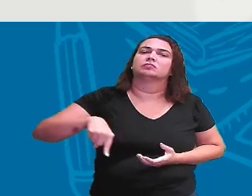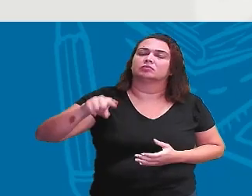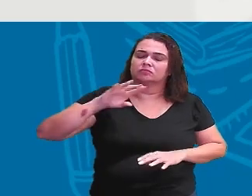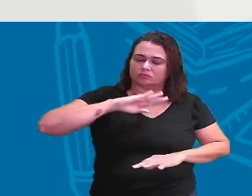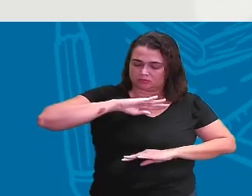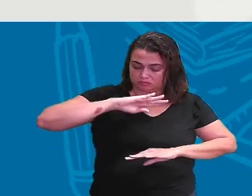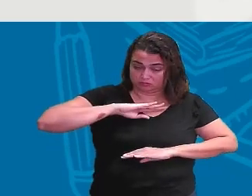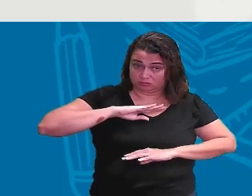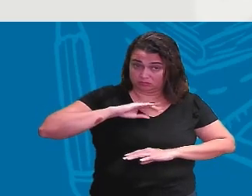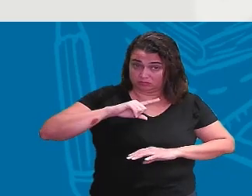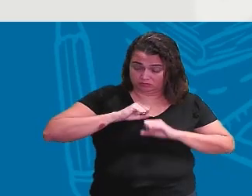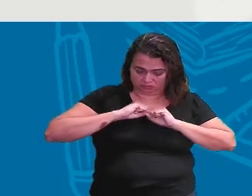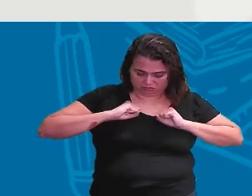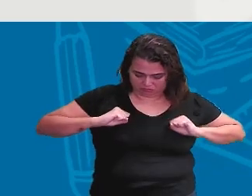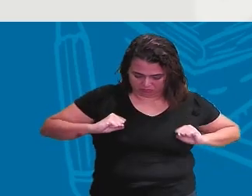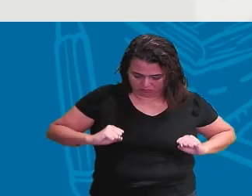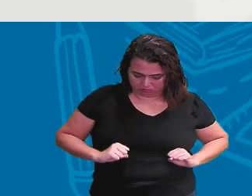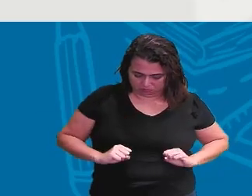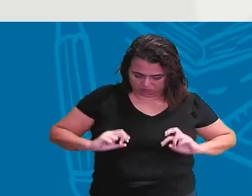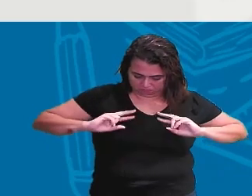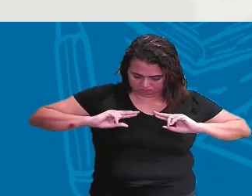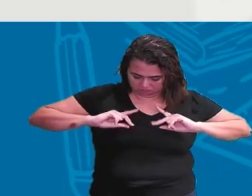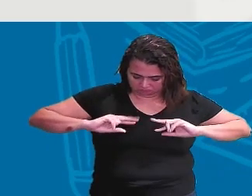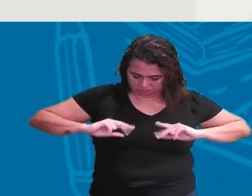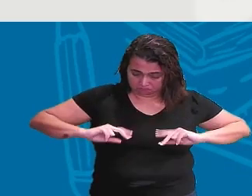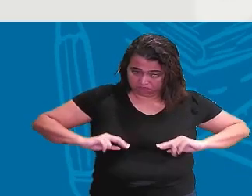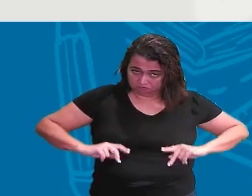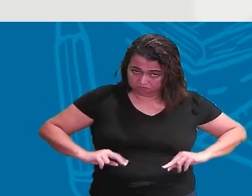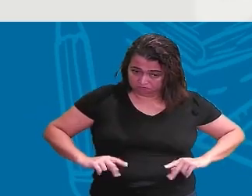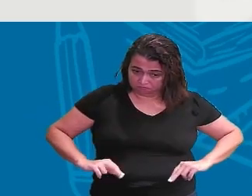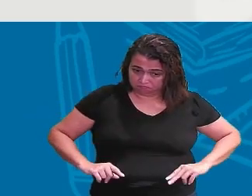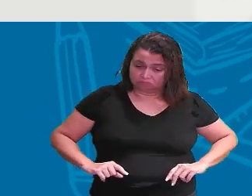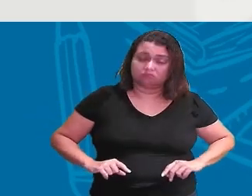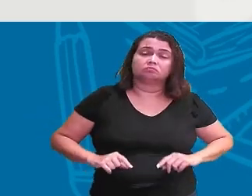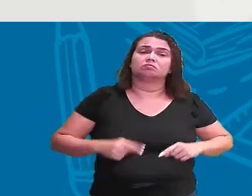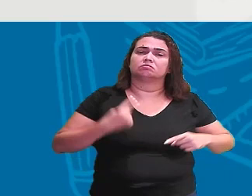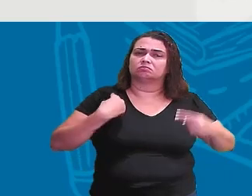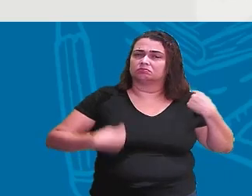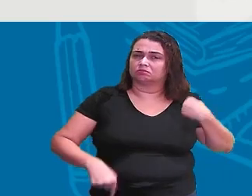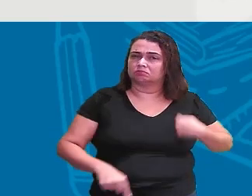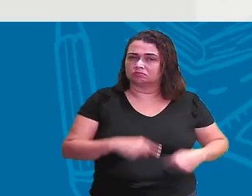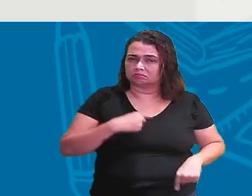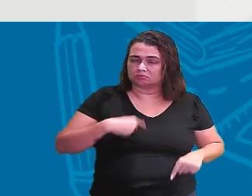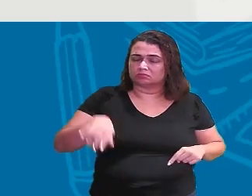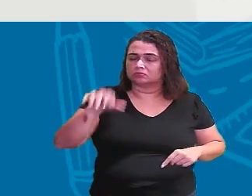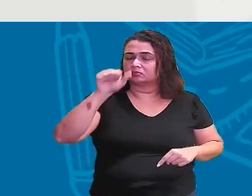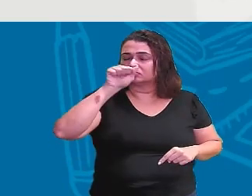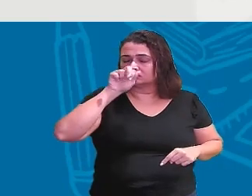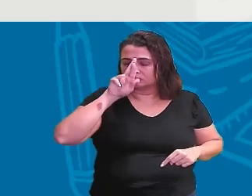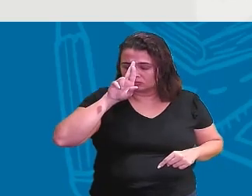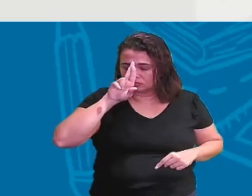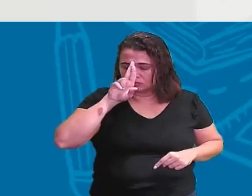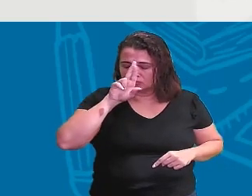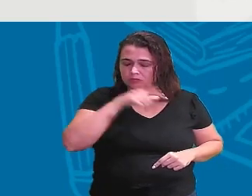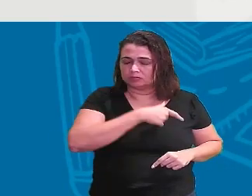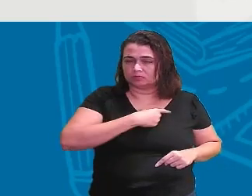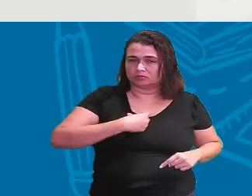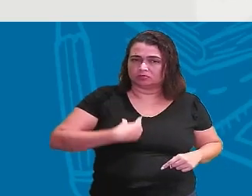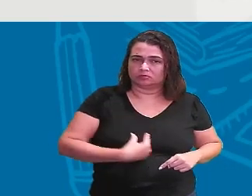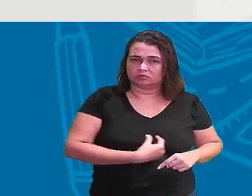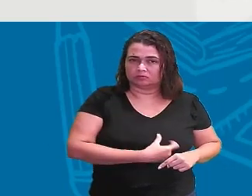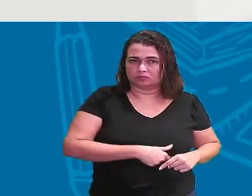nosso corpo ele é formado por vários sistemas, né? Sistema circulatório, sistema respiratório e